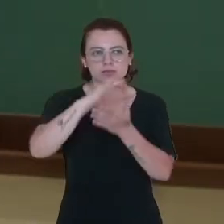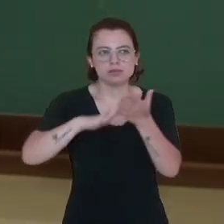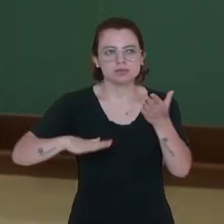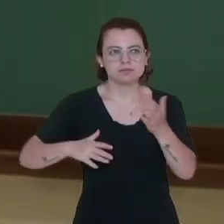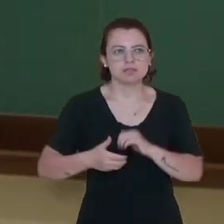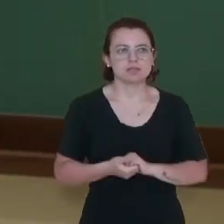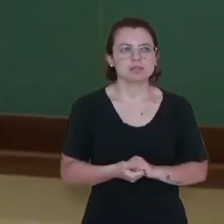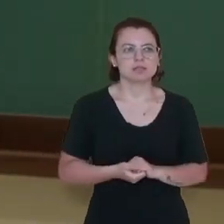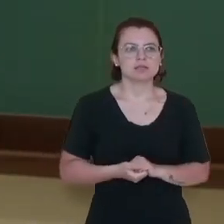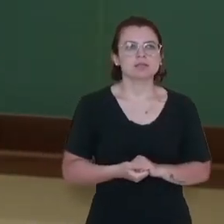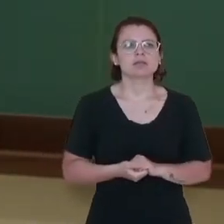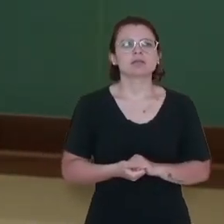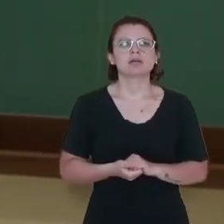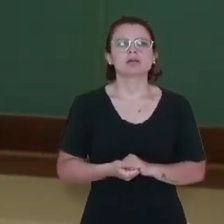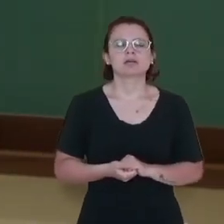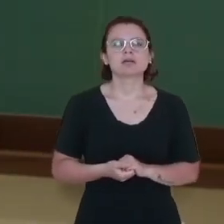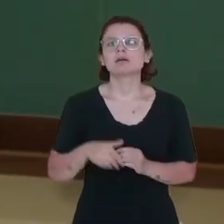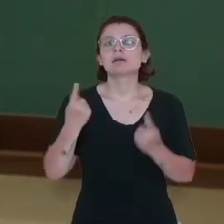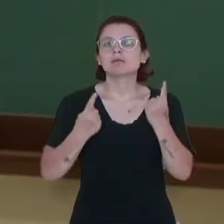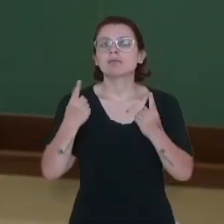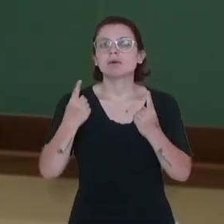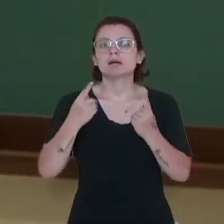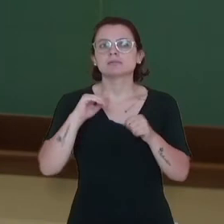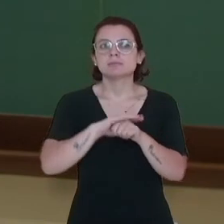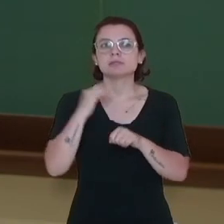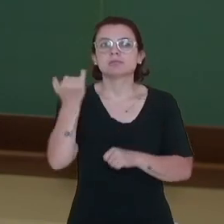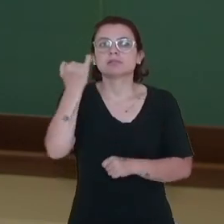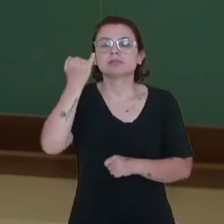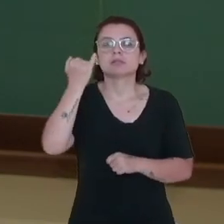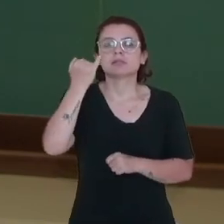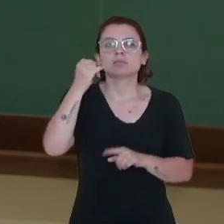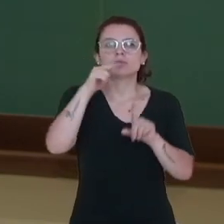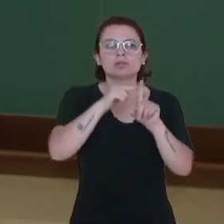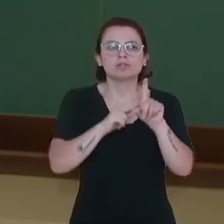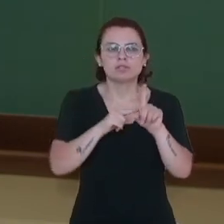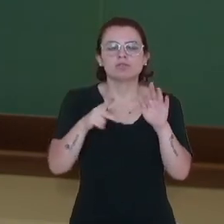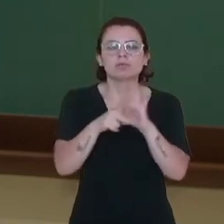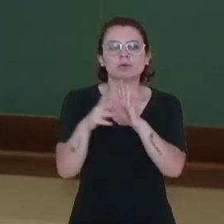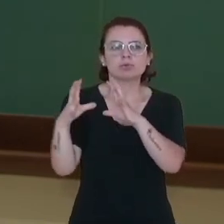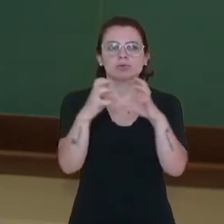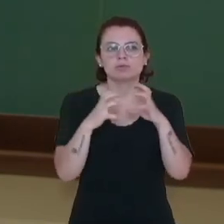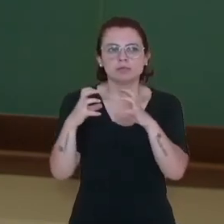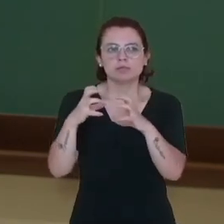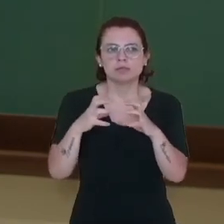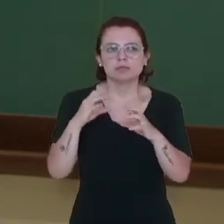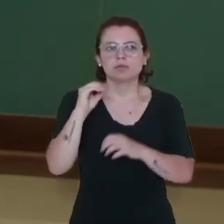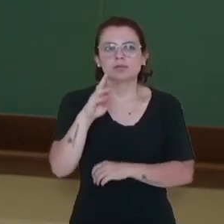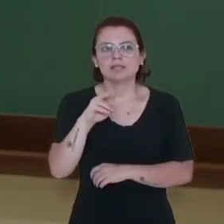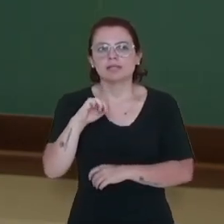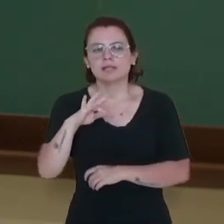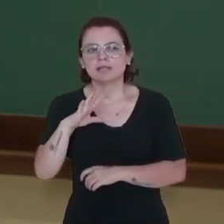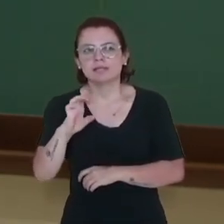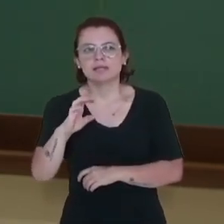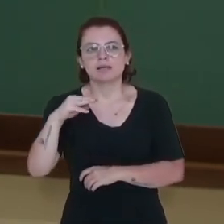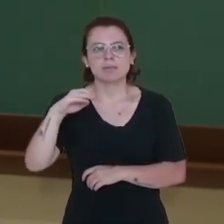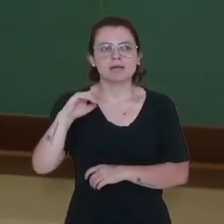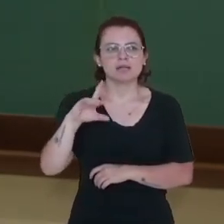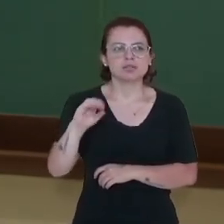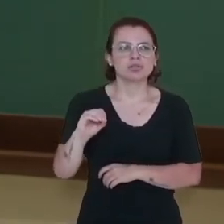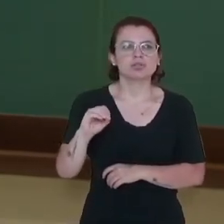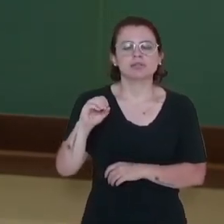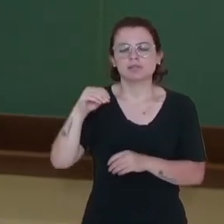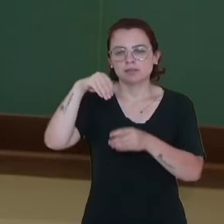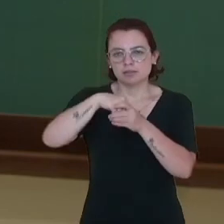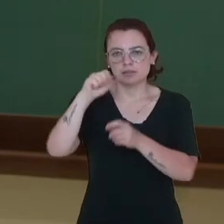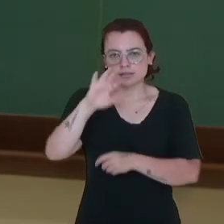nossa segunda atividade aqui, ó. Quais são os principais motivos de conflitos no Oriente Médio e em parte da Ásia? Então, baseado no